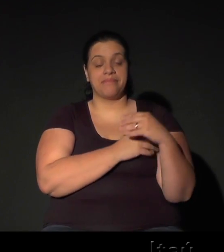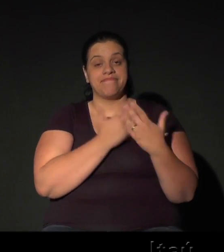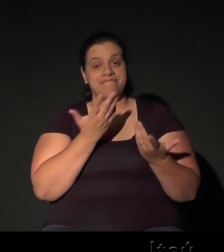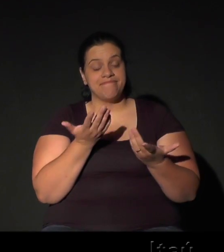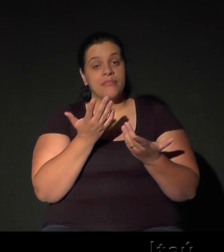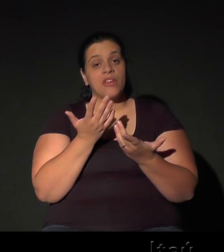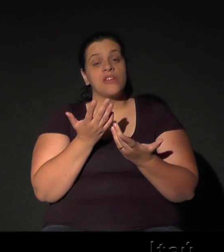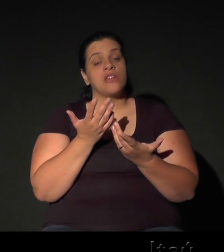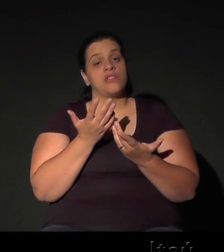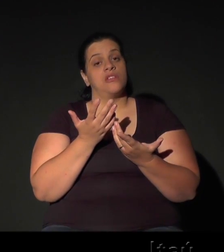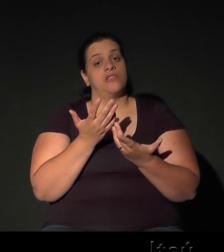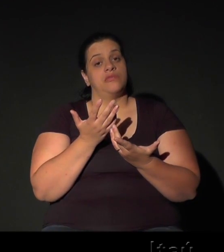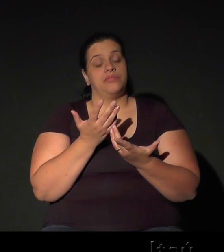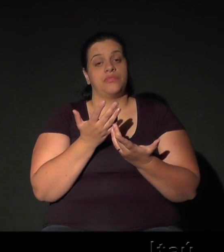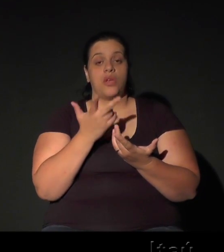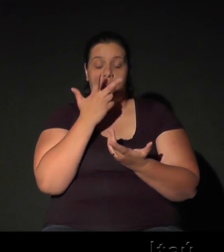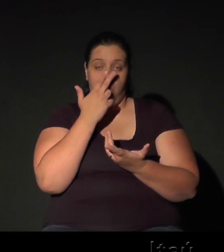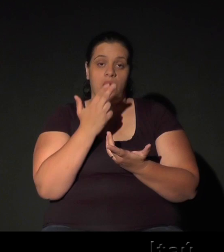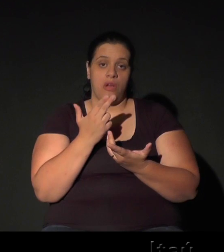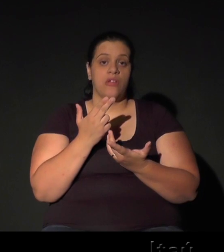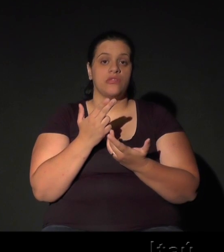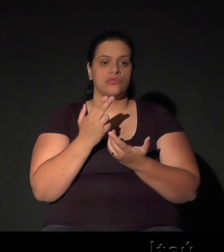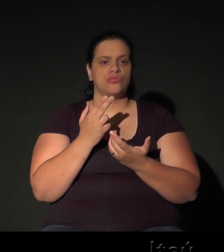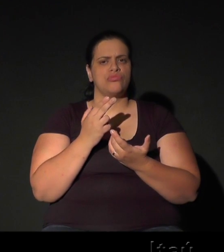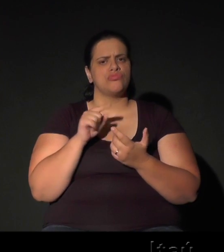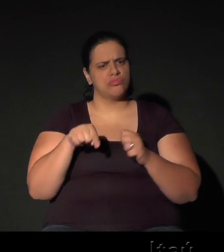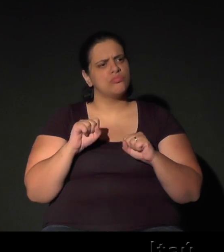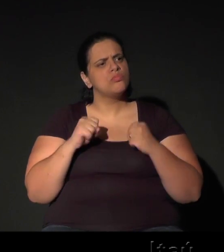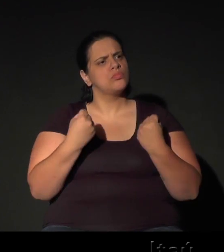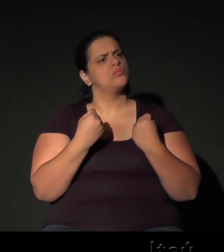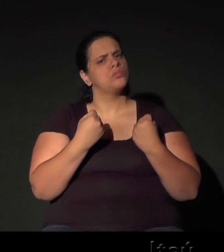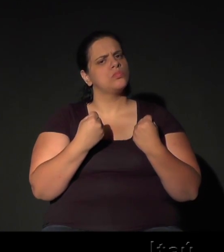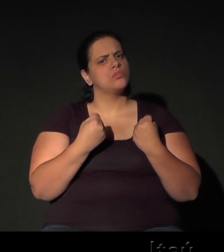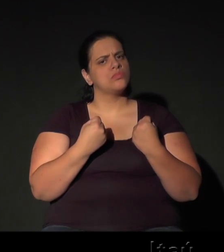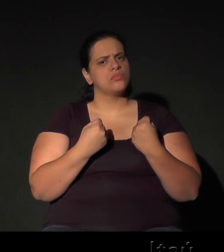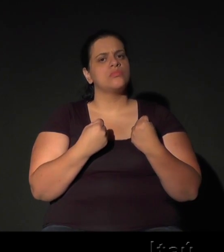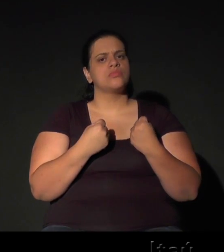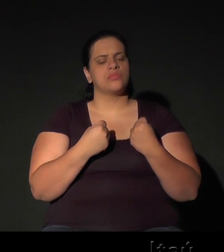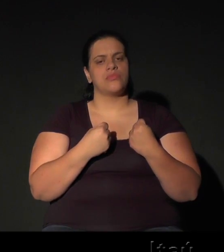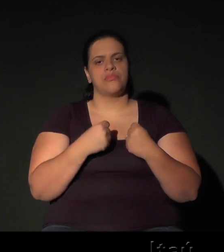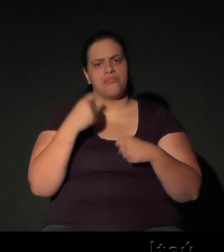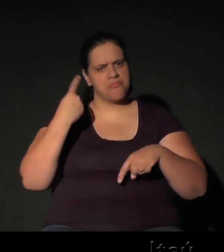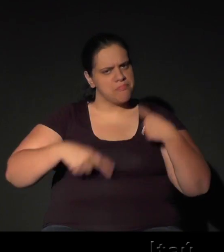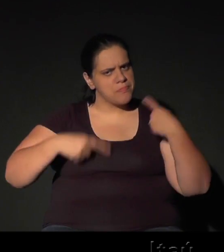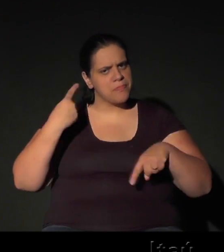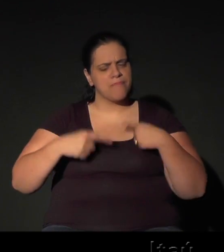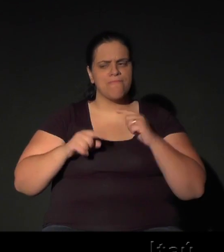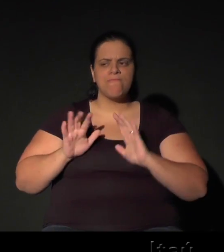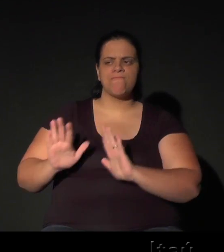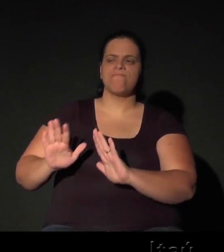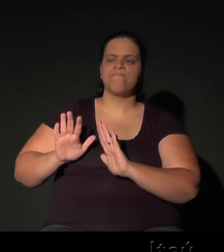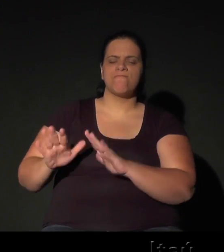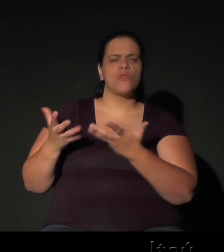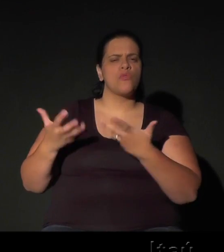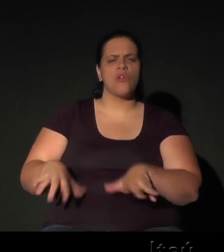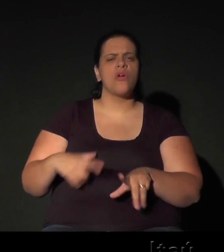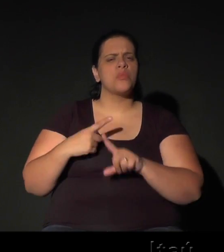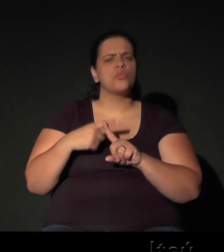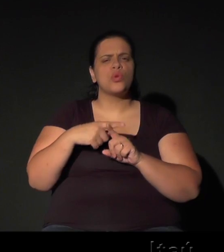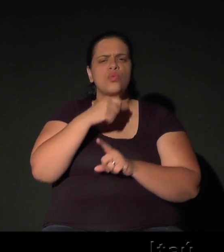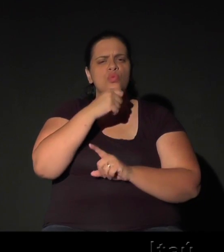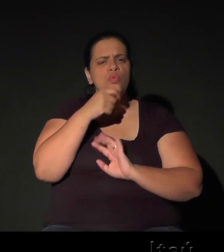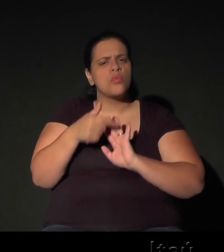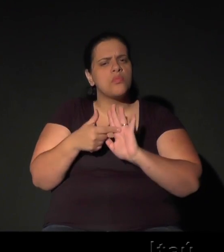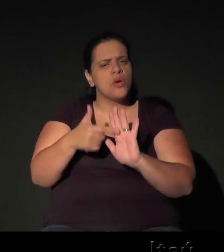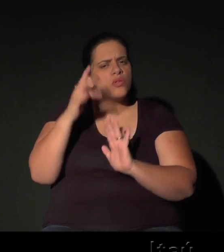aí eh acho que essa existência até em em se debater isso porque que a gente não tá estudando as teóricas